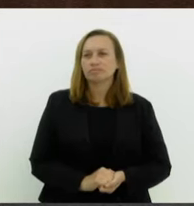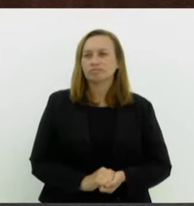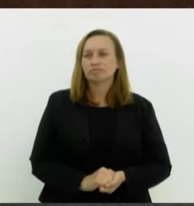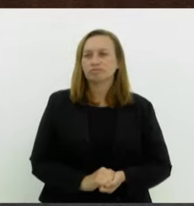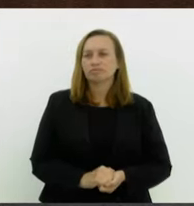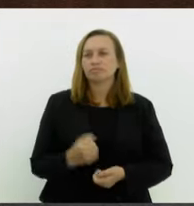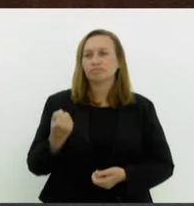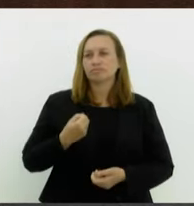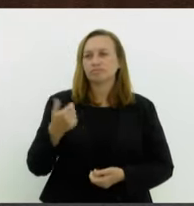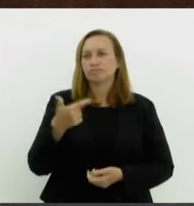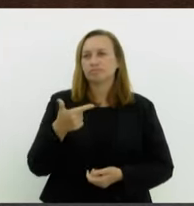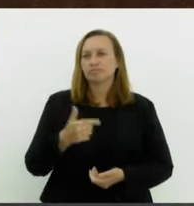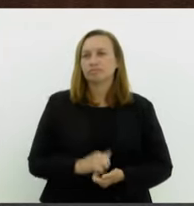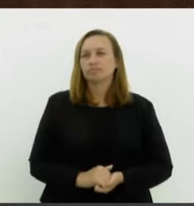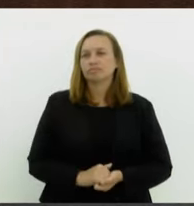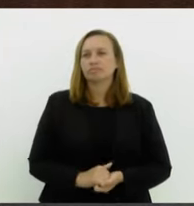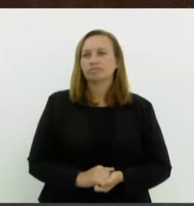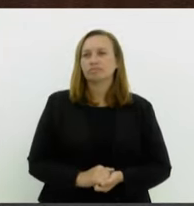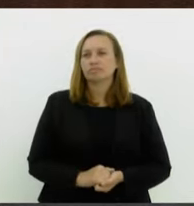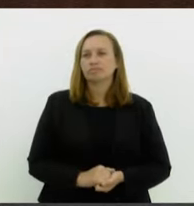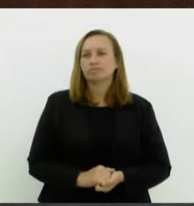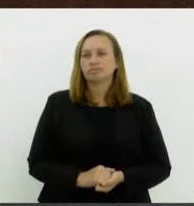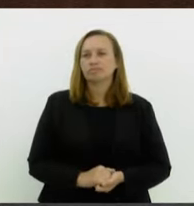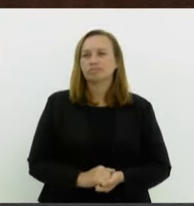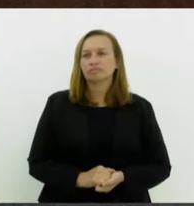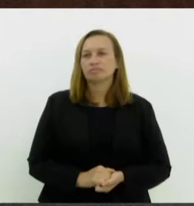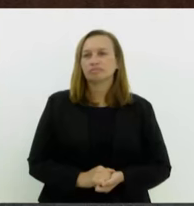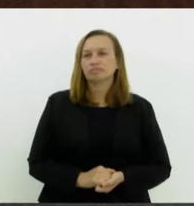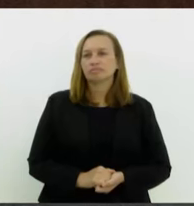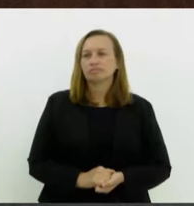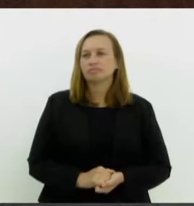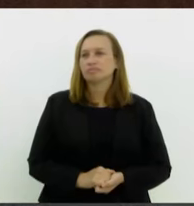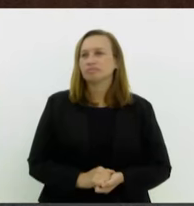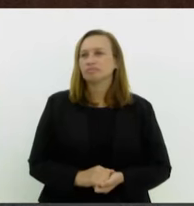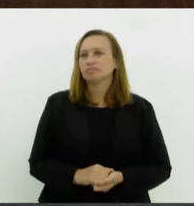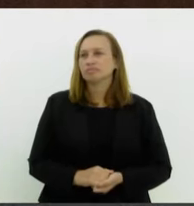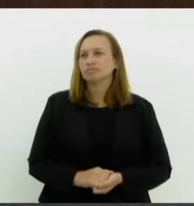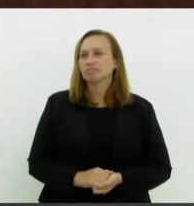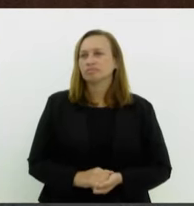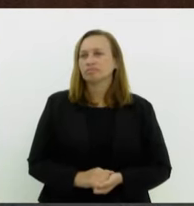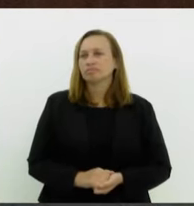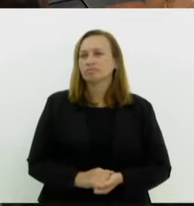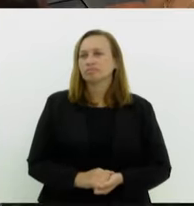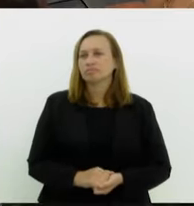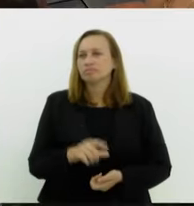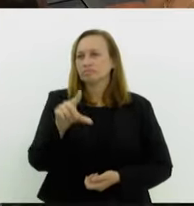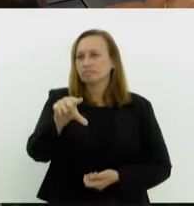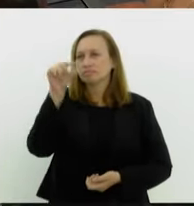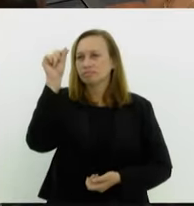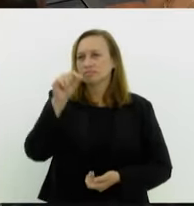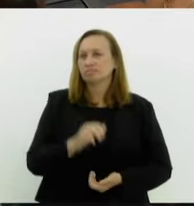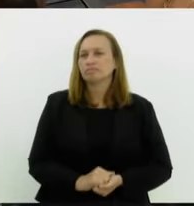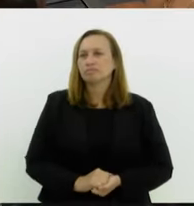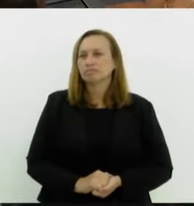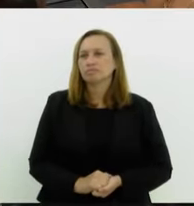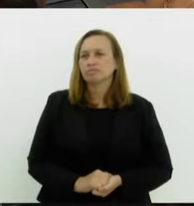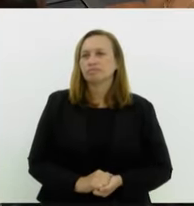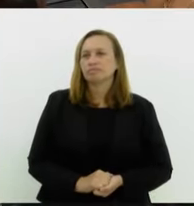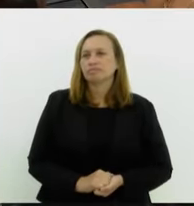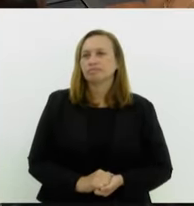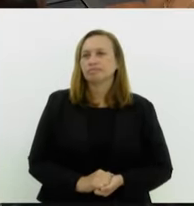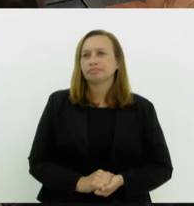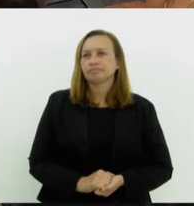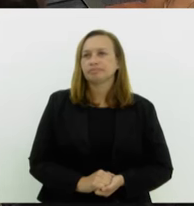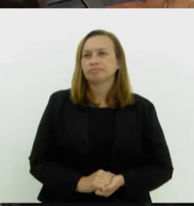número dois a segunda mais dita igualdade de qual que você falou escolha Carla Mach Nossa deputada